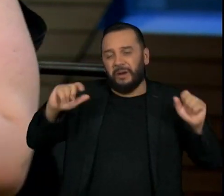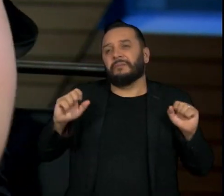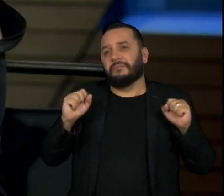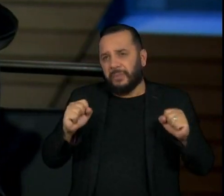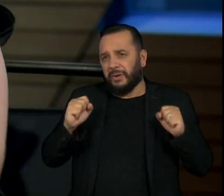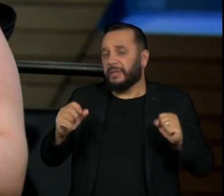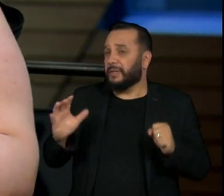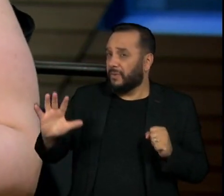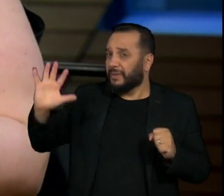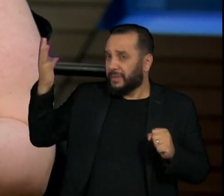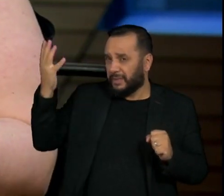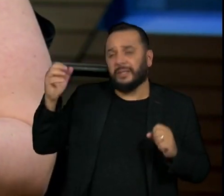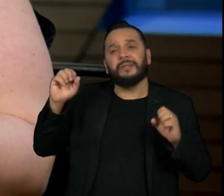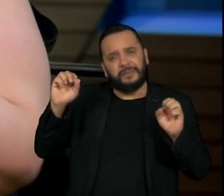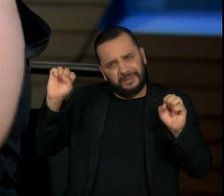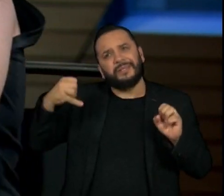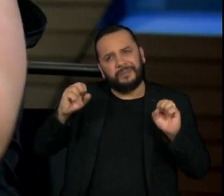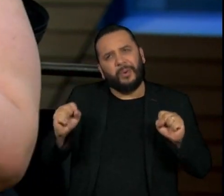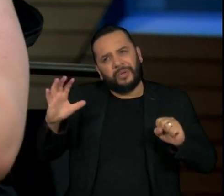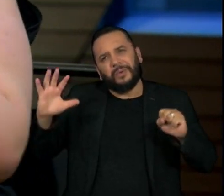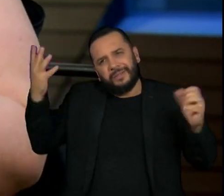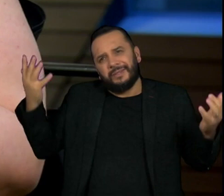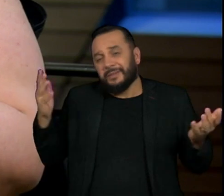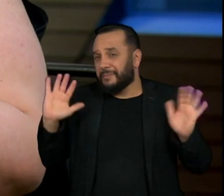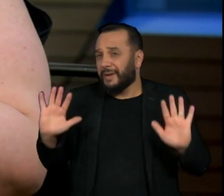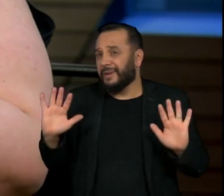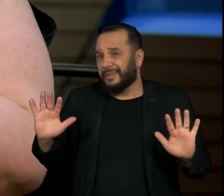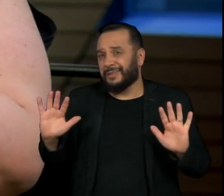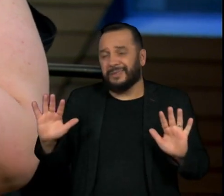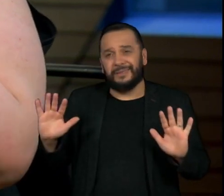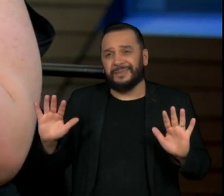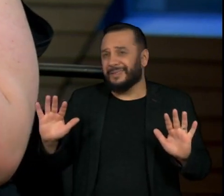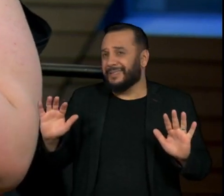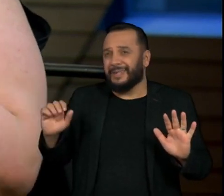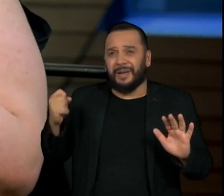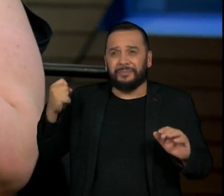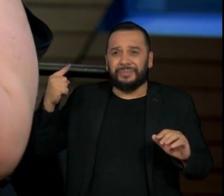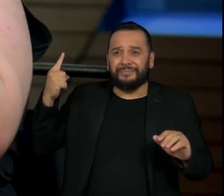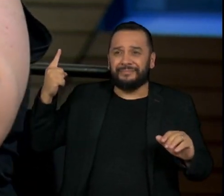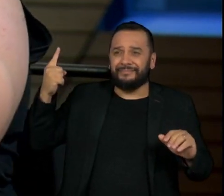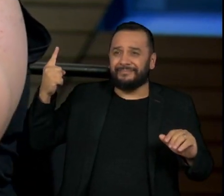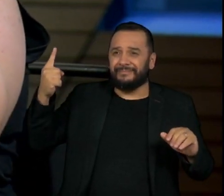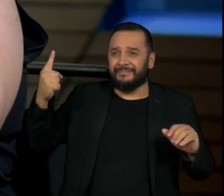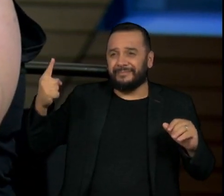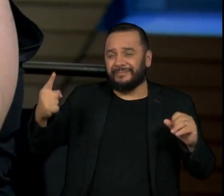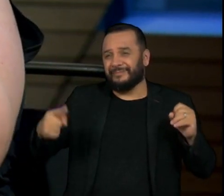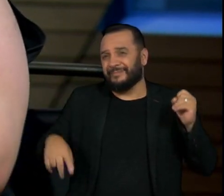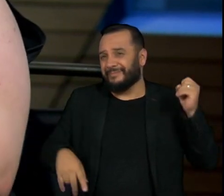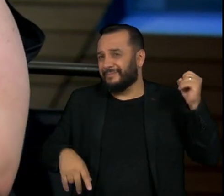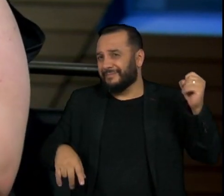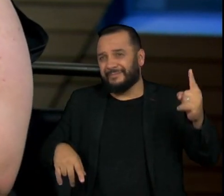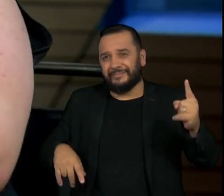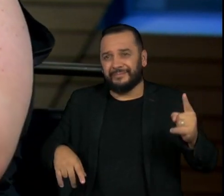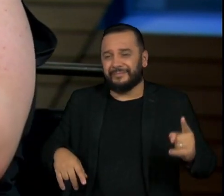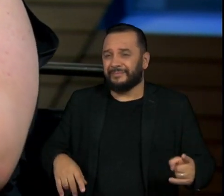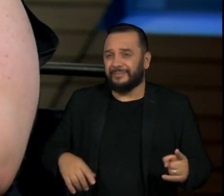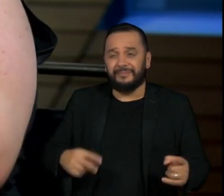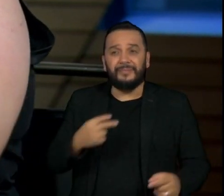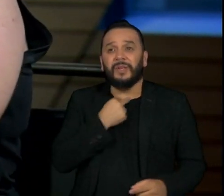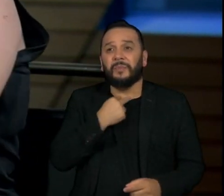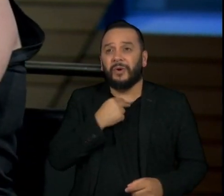acontecer, porque tudo pode acontecer. Na vida tudo pode acontecer. Não é? A questão é, nós não podemos permitir que o pânico